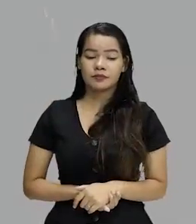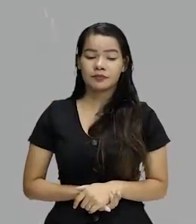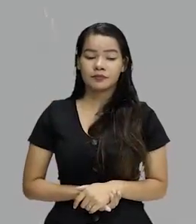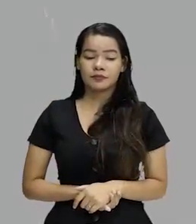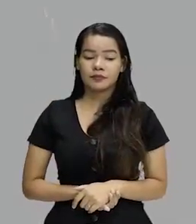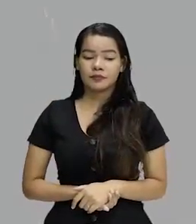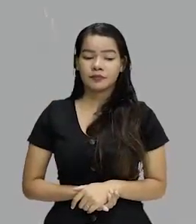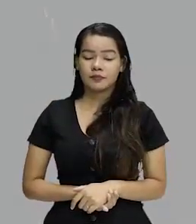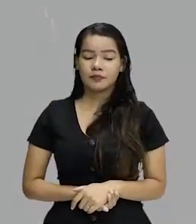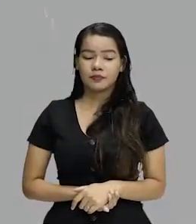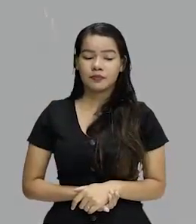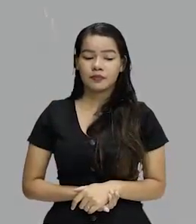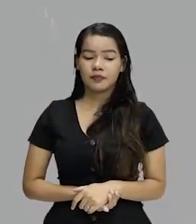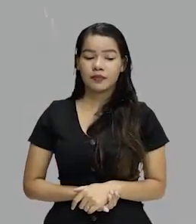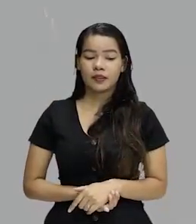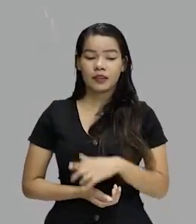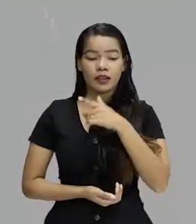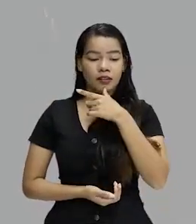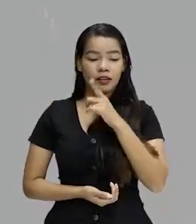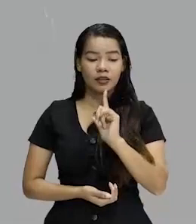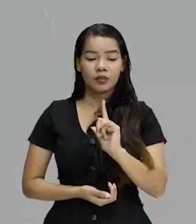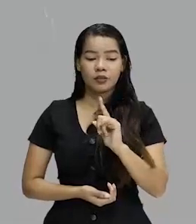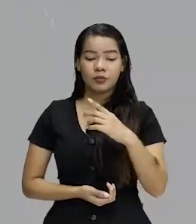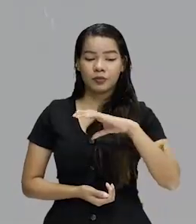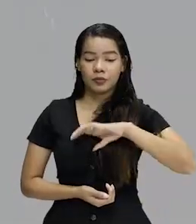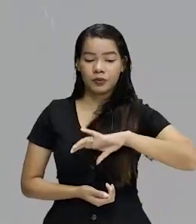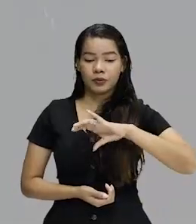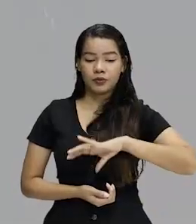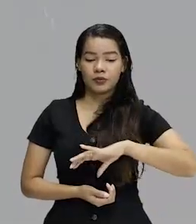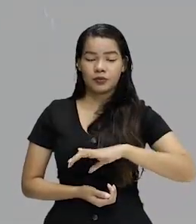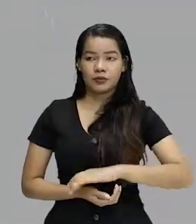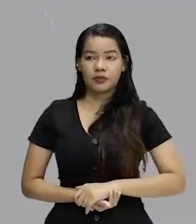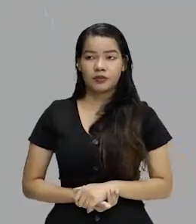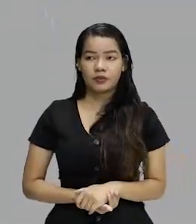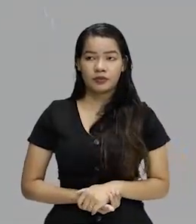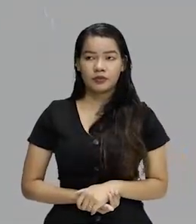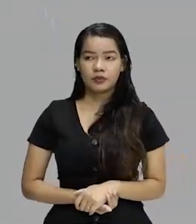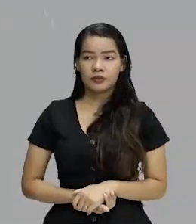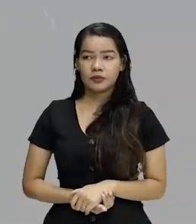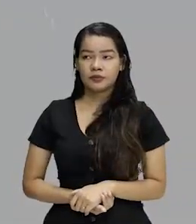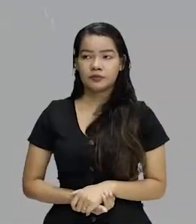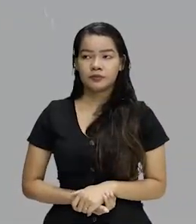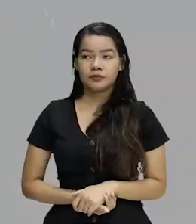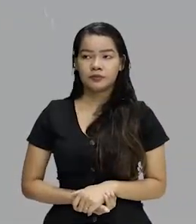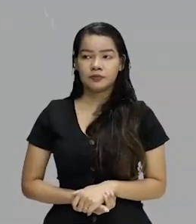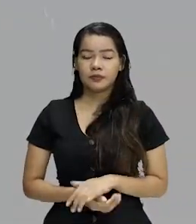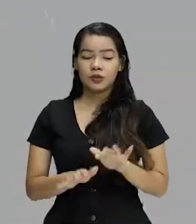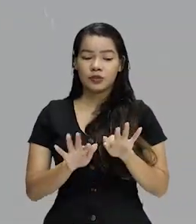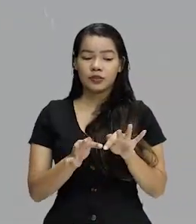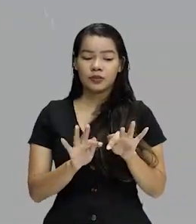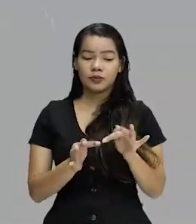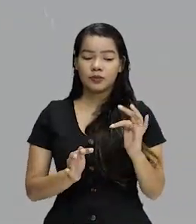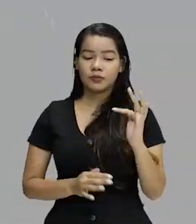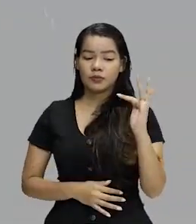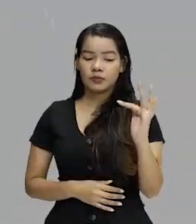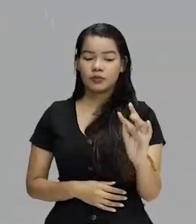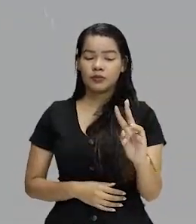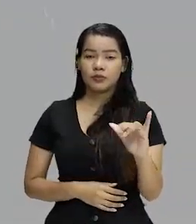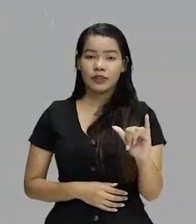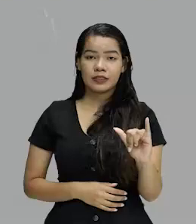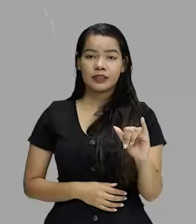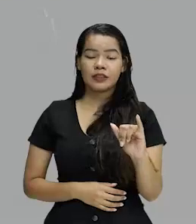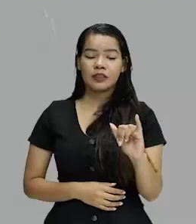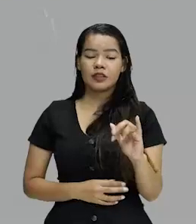Portuguese language, quer dizer, na língua portuguesa, o simple future, para a gente fazer uma equivalência, ele vai corresponder